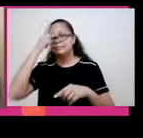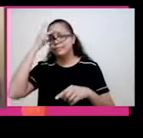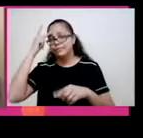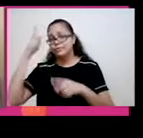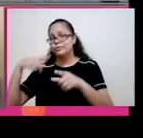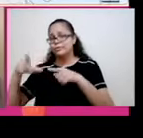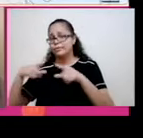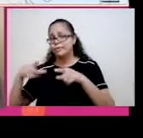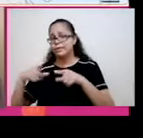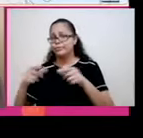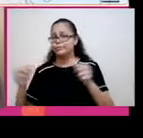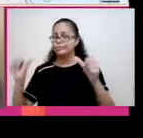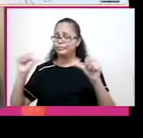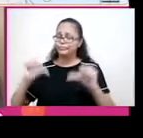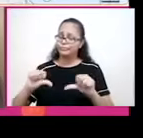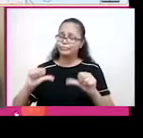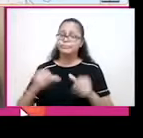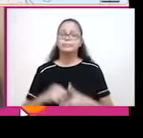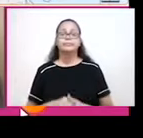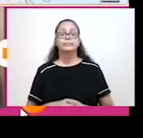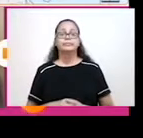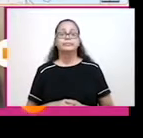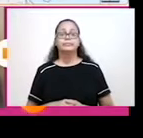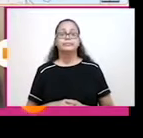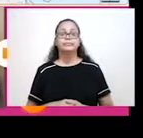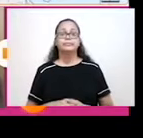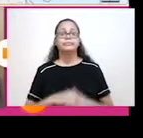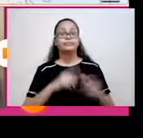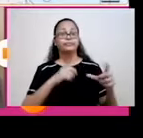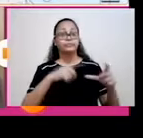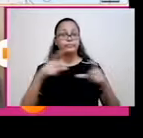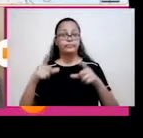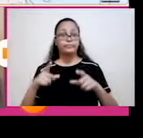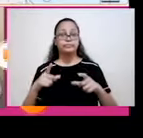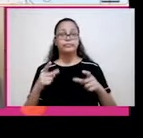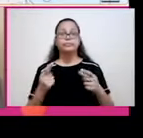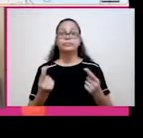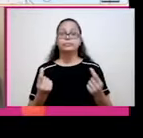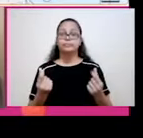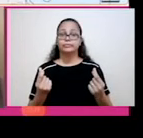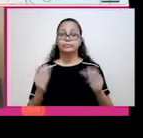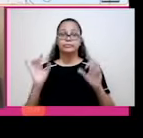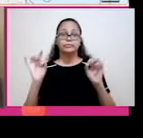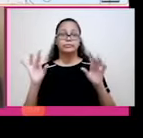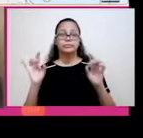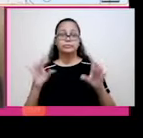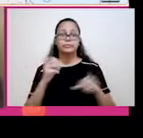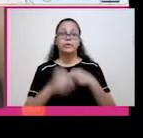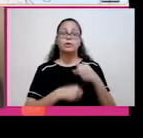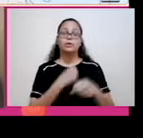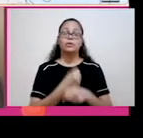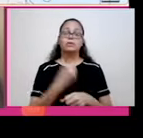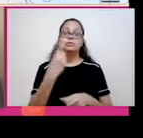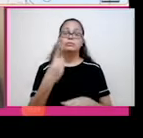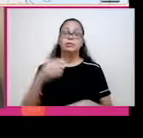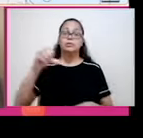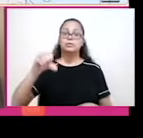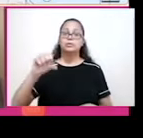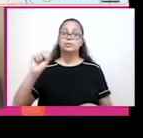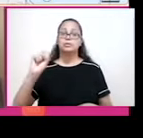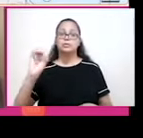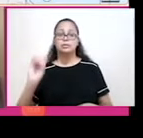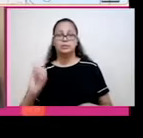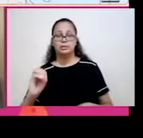não. Continuando. Vamos falar aí das zonas econômicas especiais. Desde 1980 surgiram as primeiras zonas